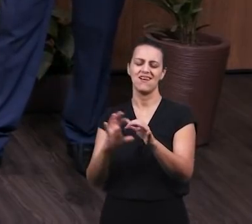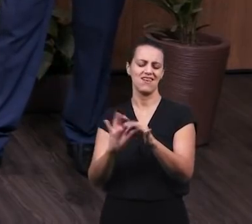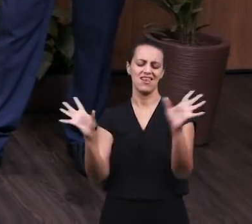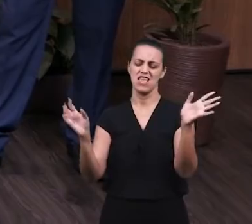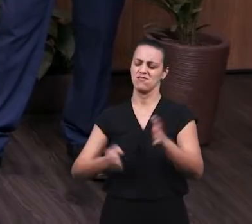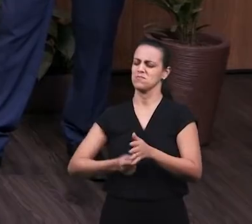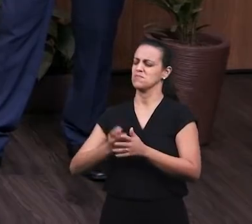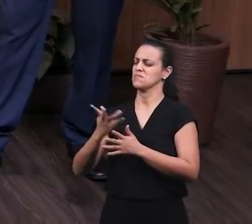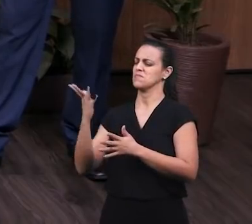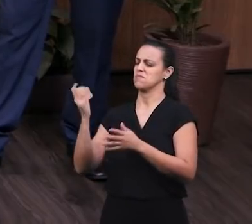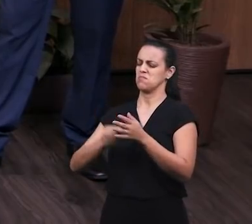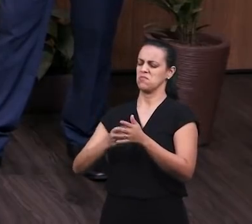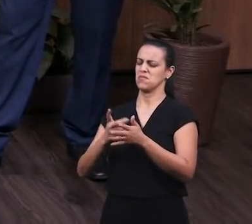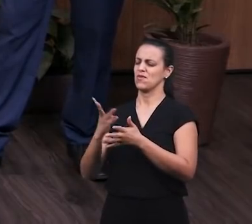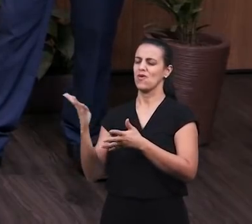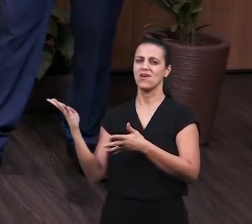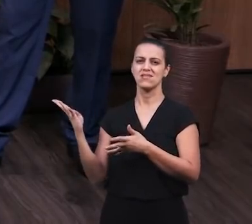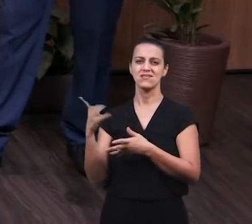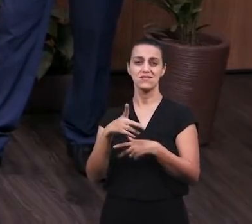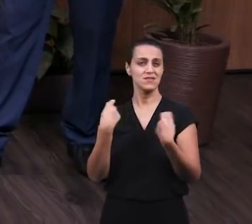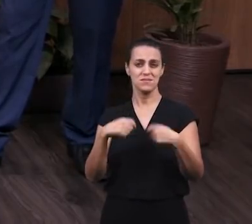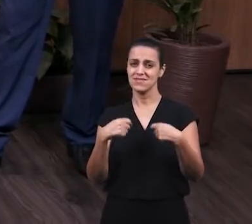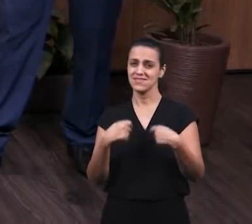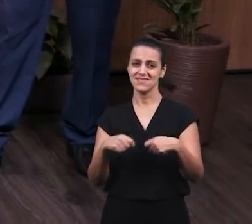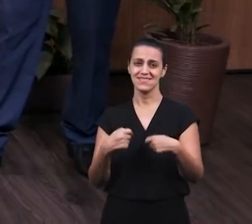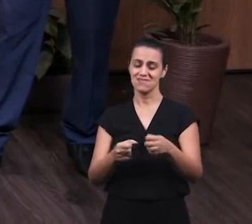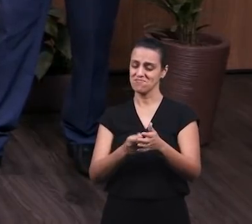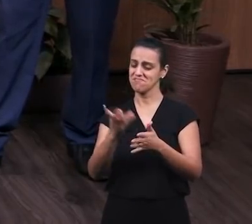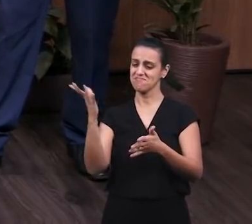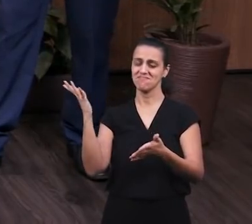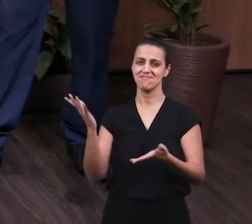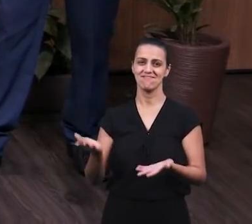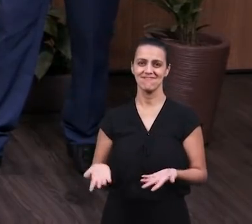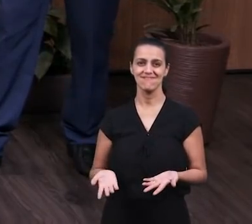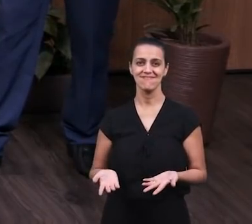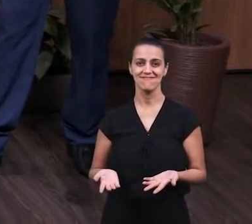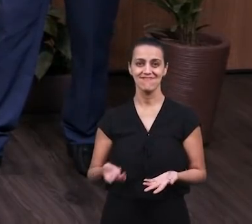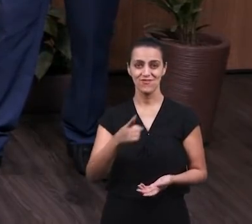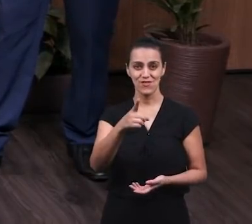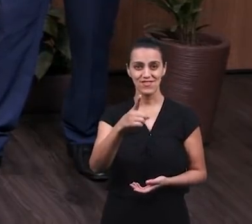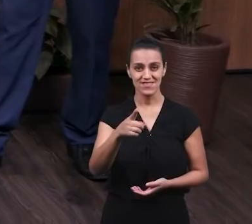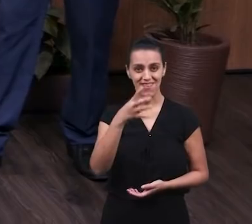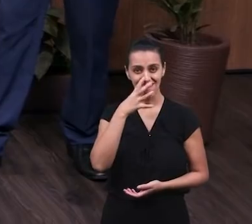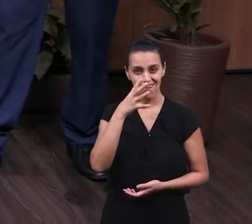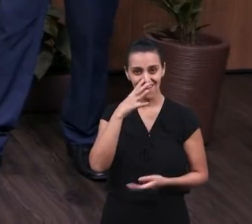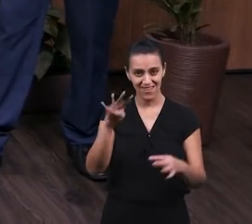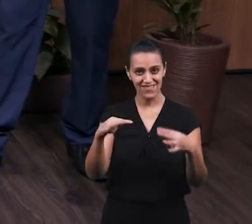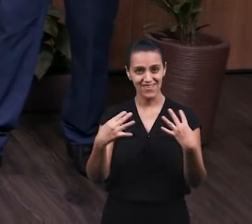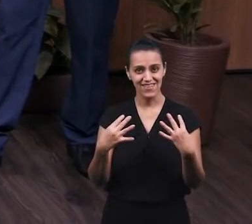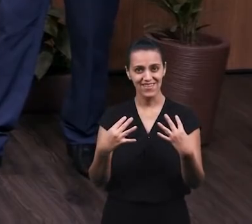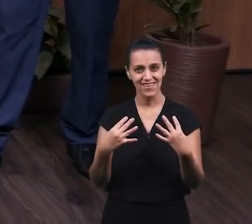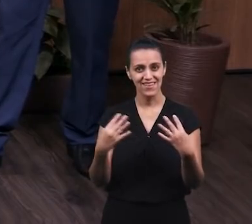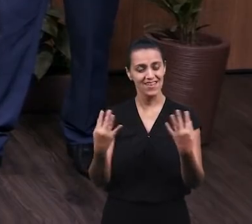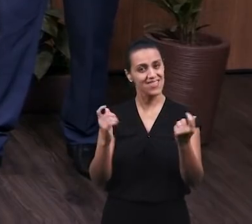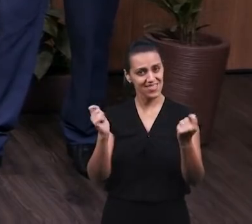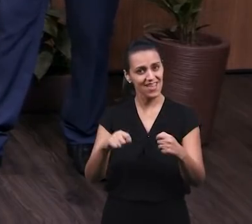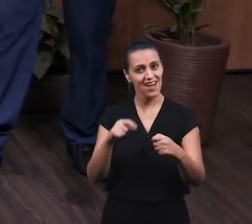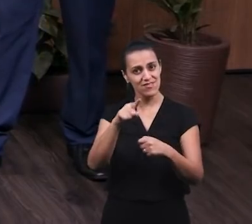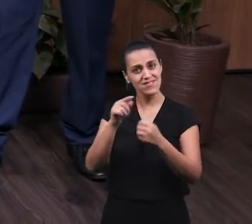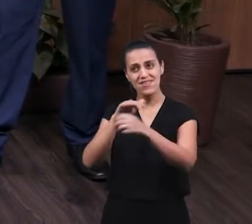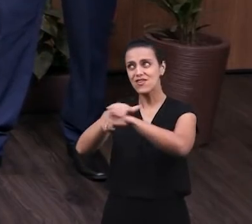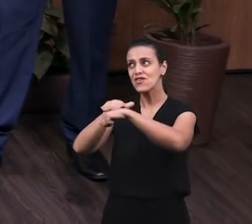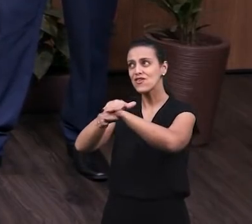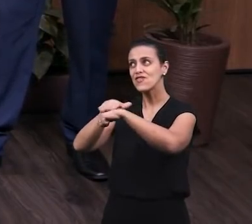precisar, quantas vezes você necessitar. Até agora, quem nos assiste pode falar com Deus, clamar